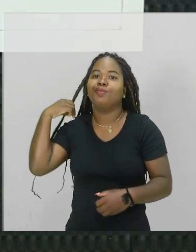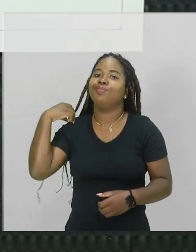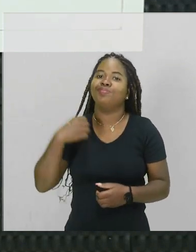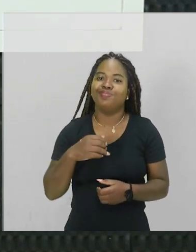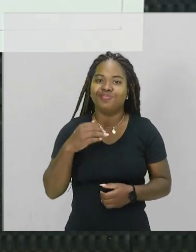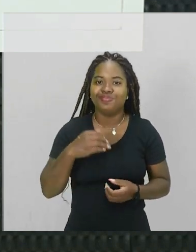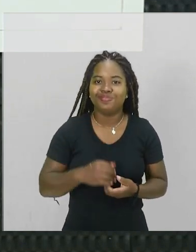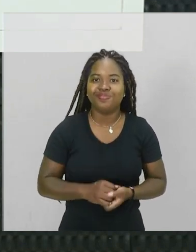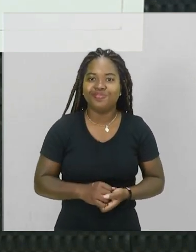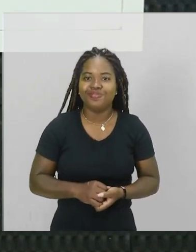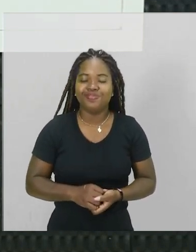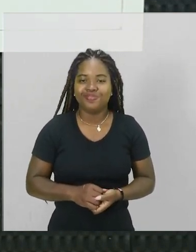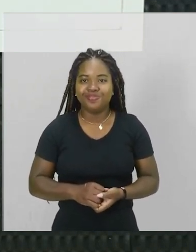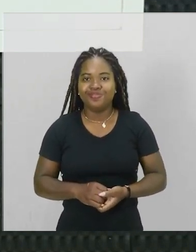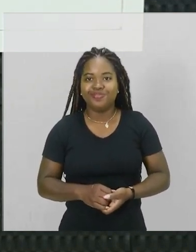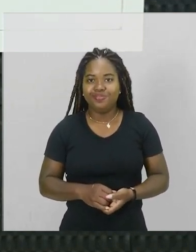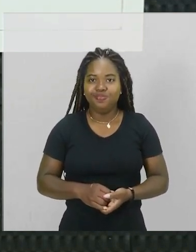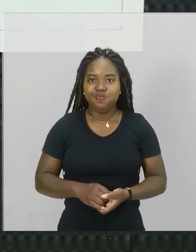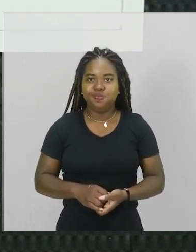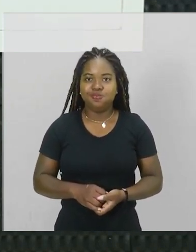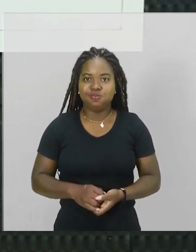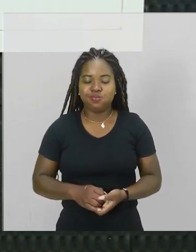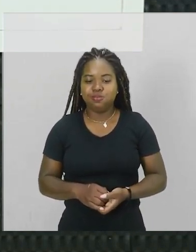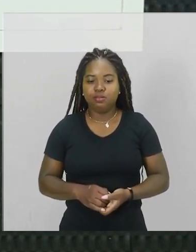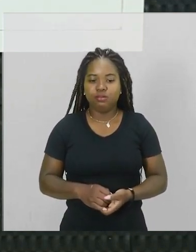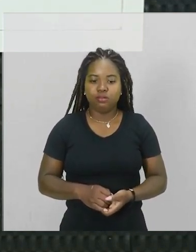Pronto. No centro aqui nós temos o branco.